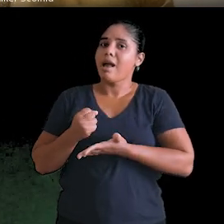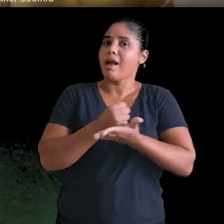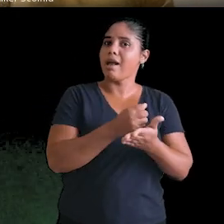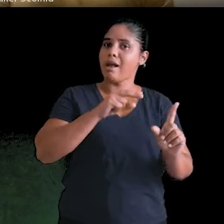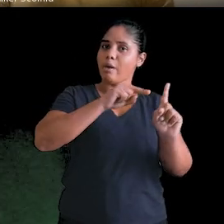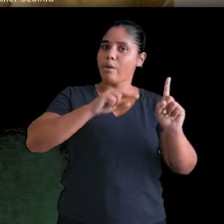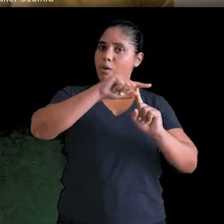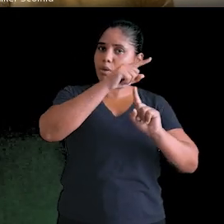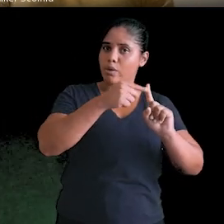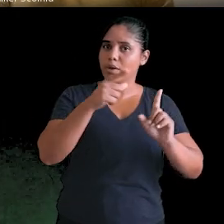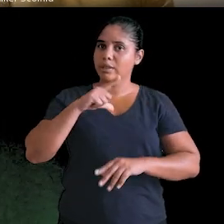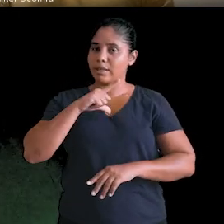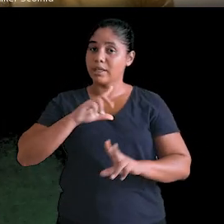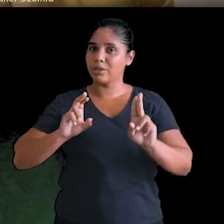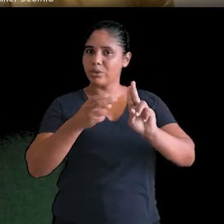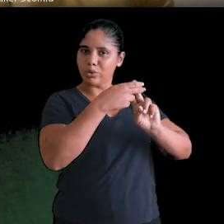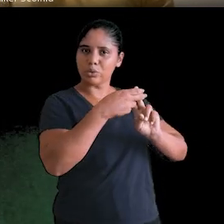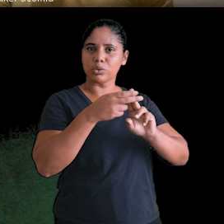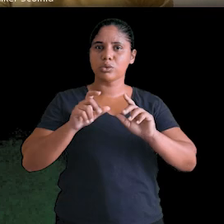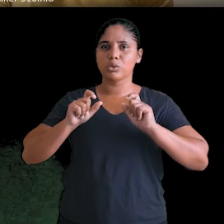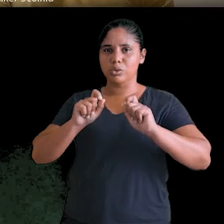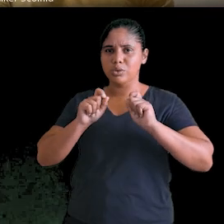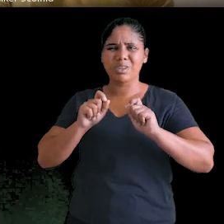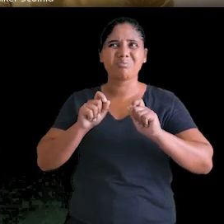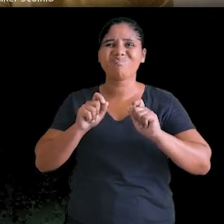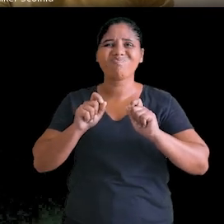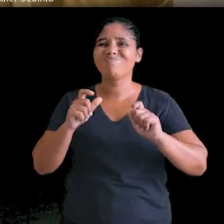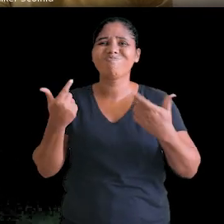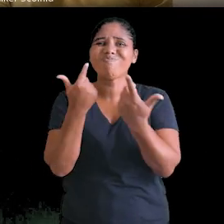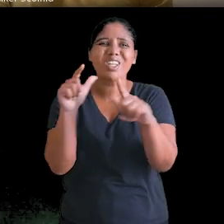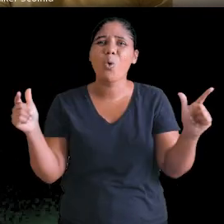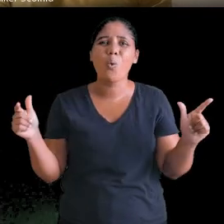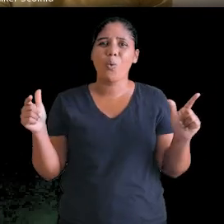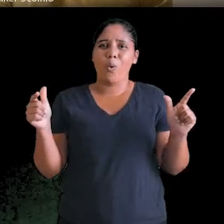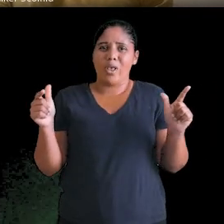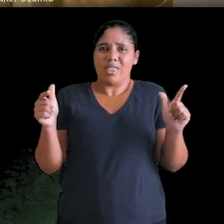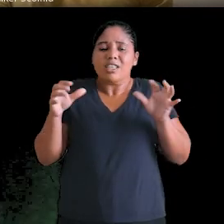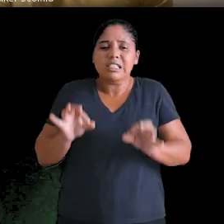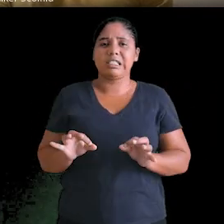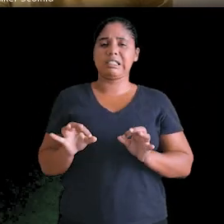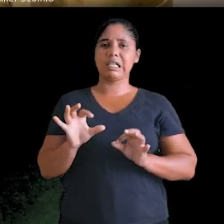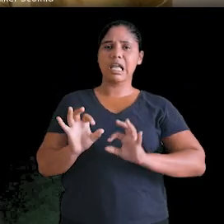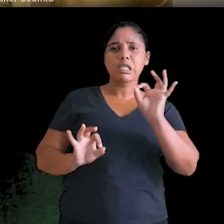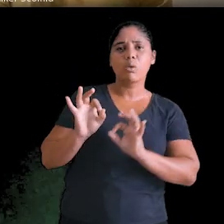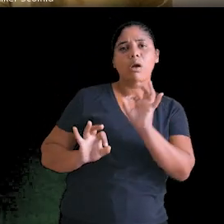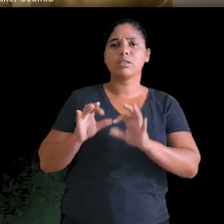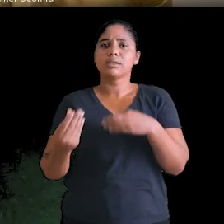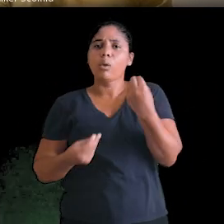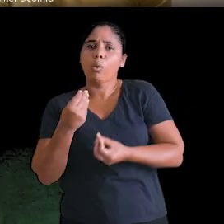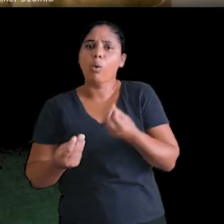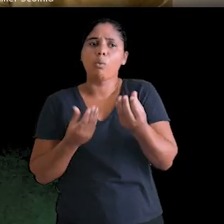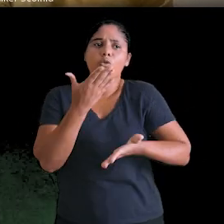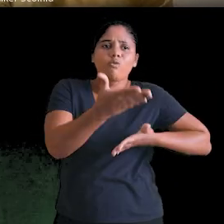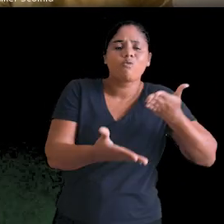Atualmente, o sistema público de saúde, ele ainda encontra-se despreparado e não é organizado para cuidar ampliamente da gestação e trabalho de parto e